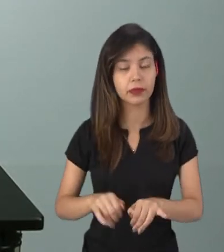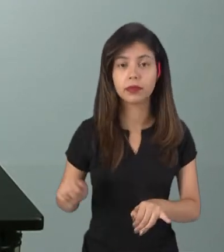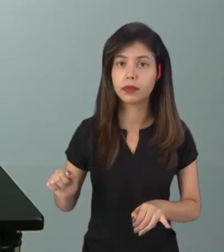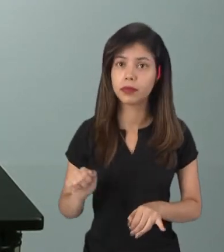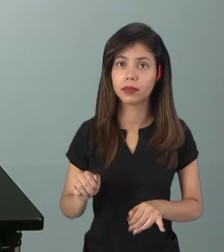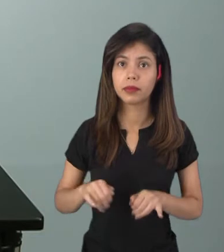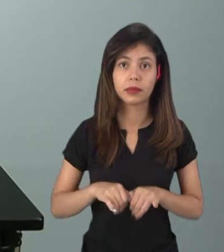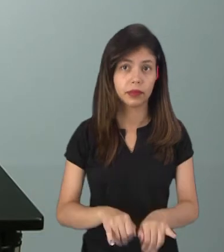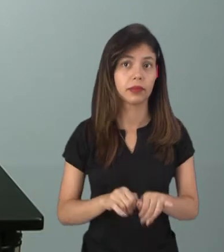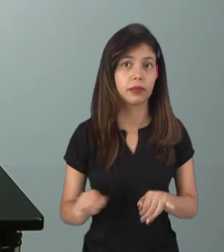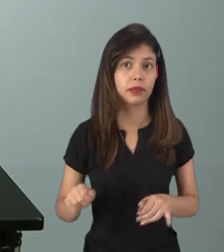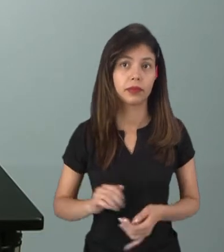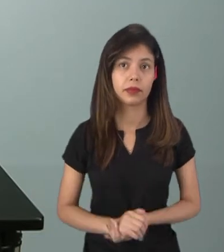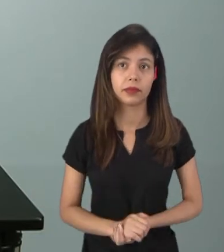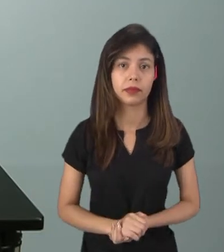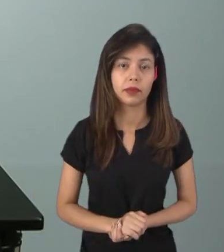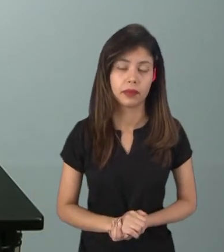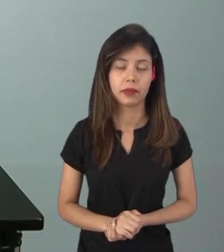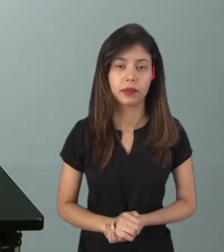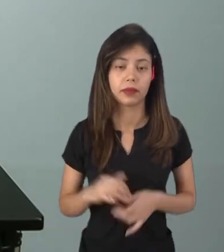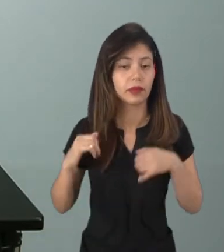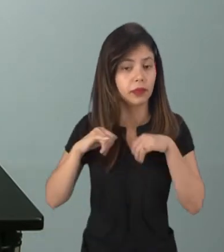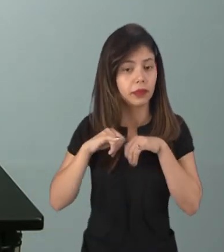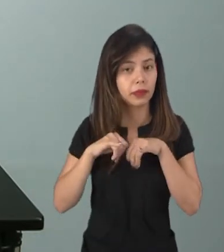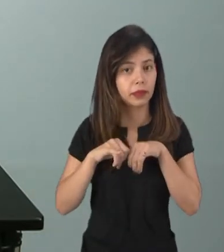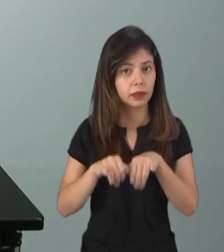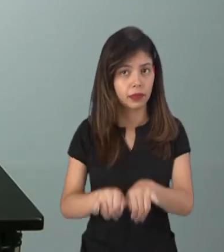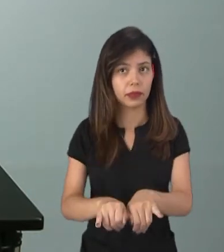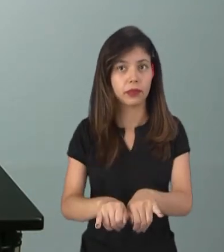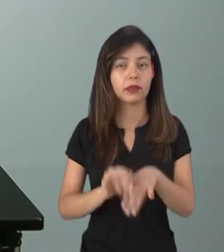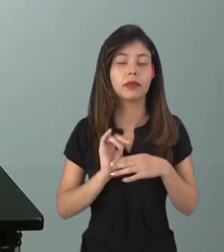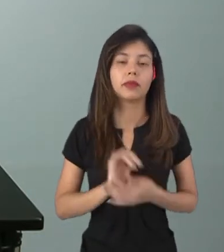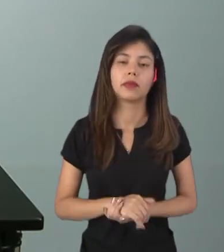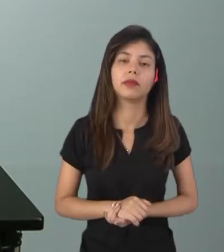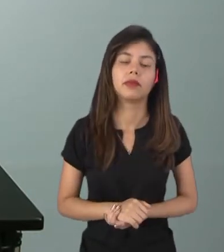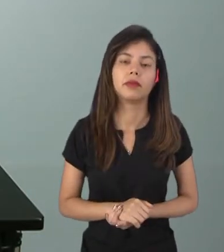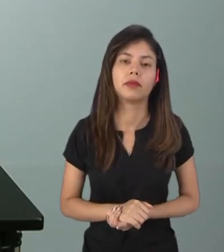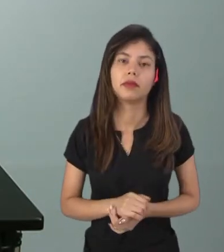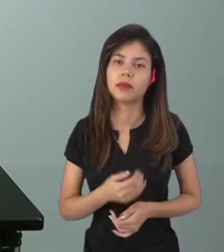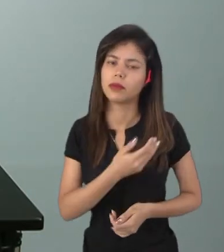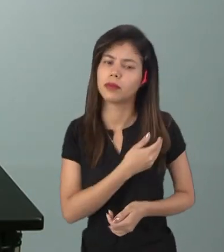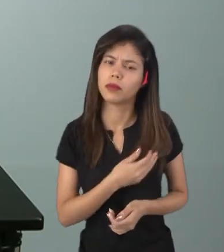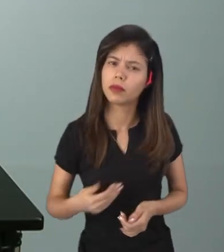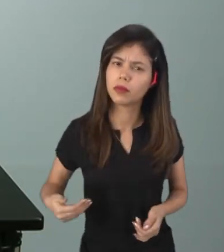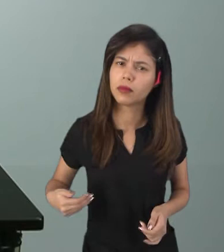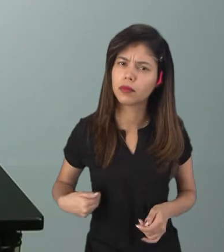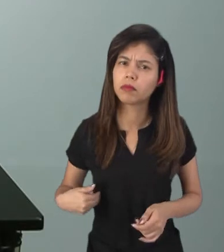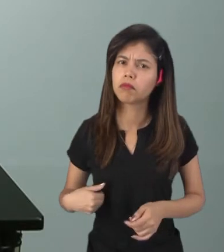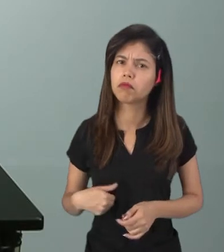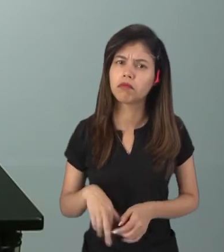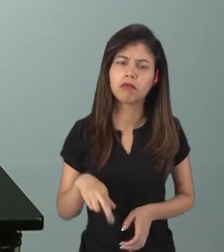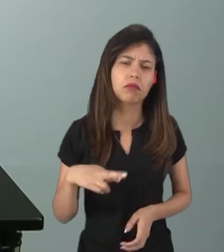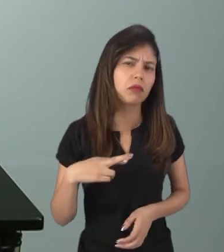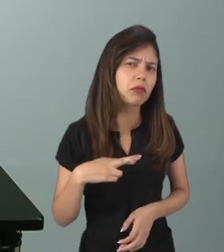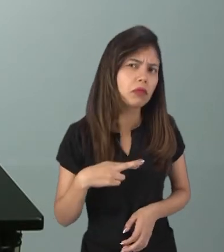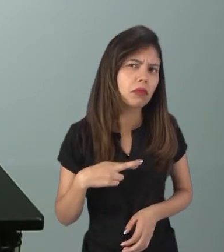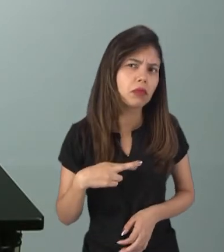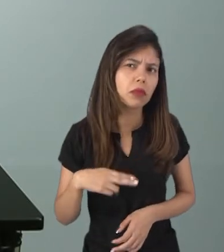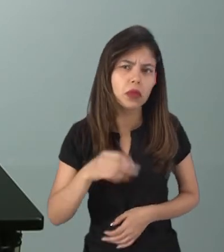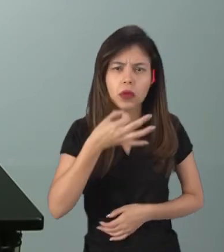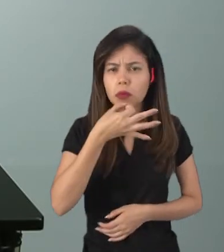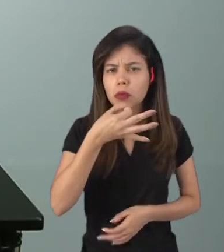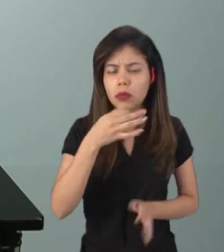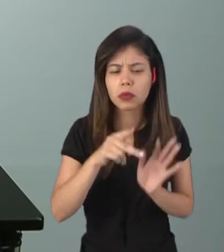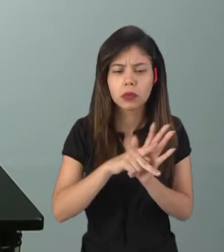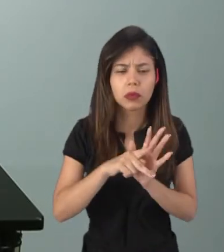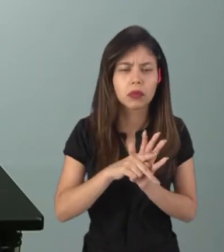supermercado, certinho? Então, um supermercado, ele é um espaço público ou privado? Na sua opinião, de acordo com o